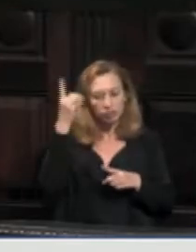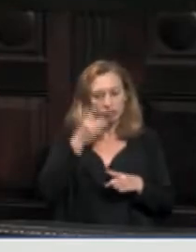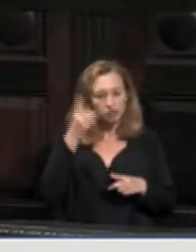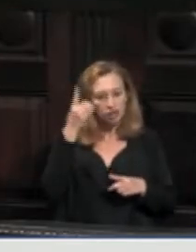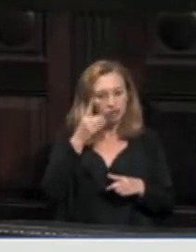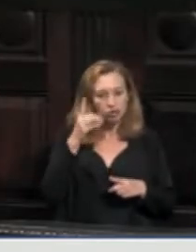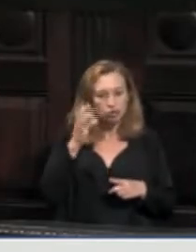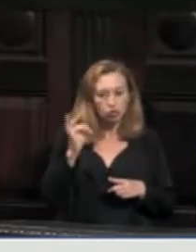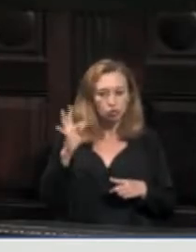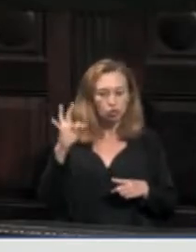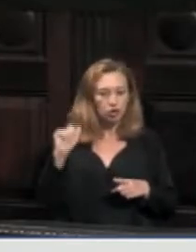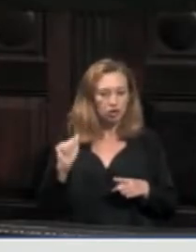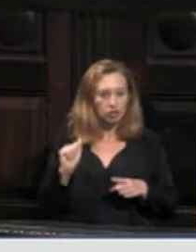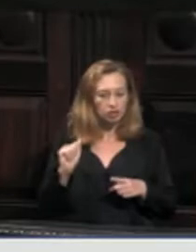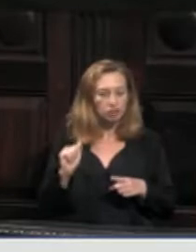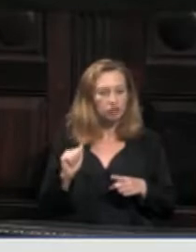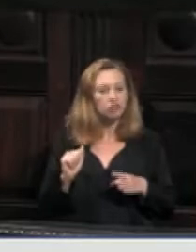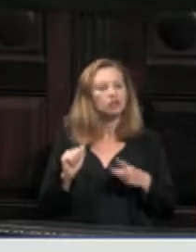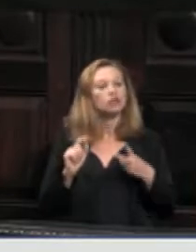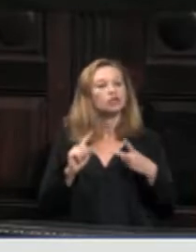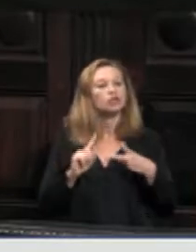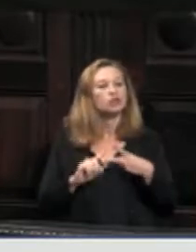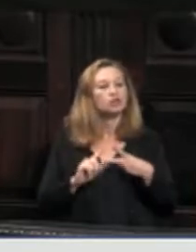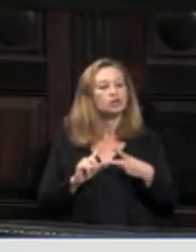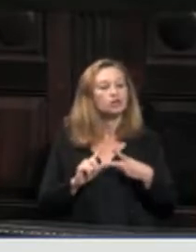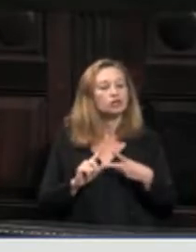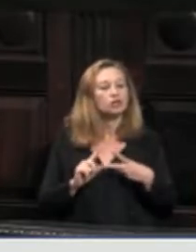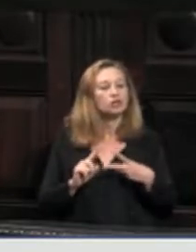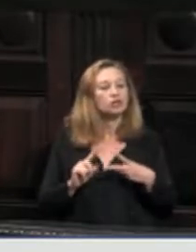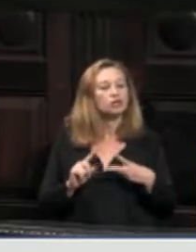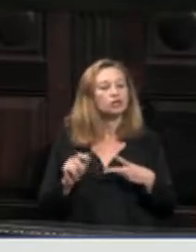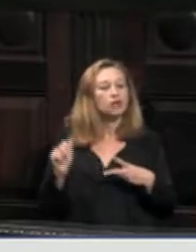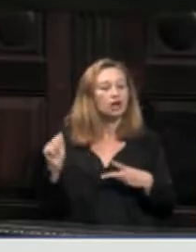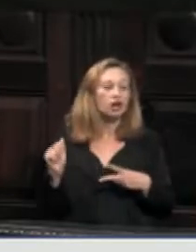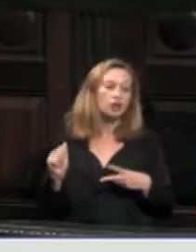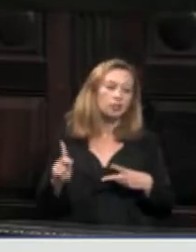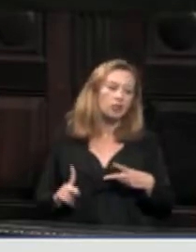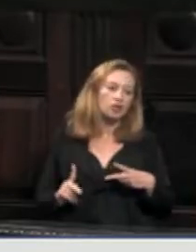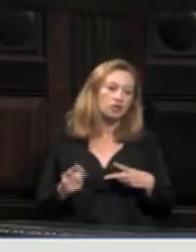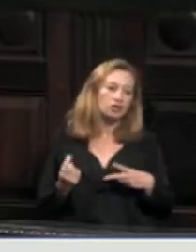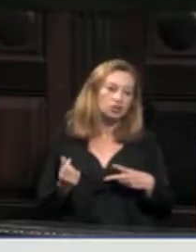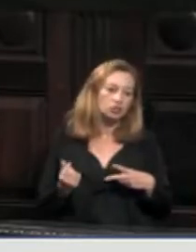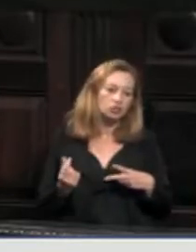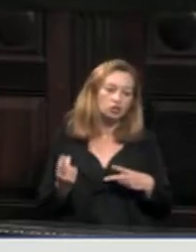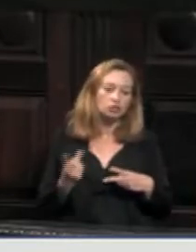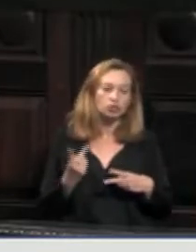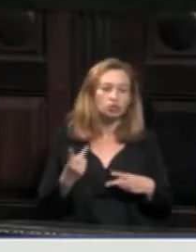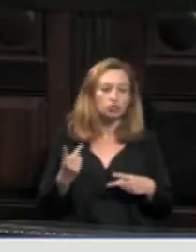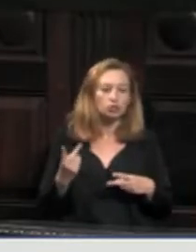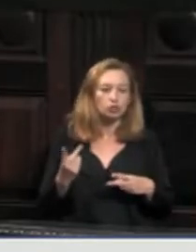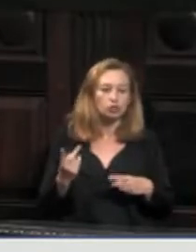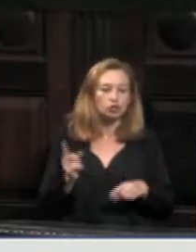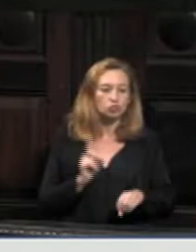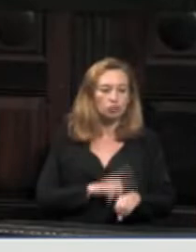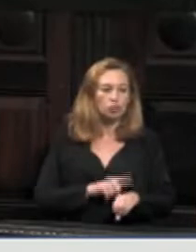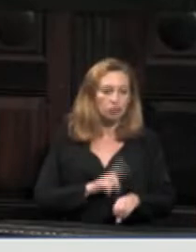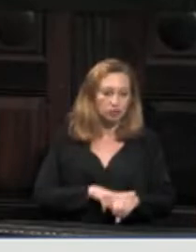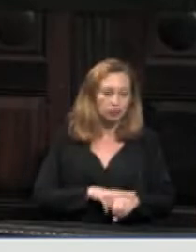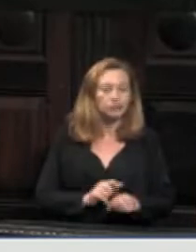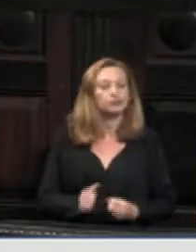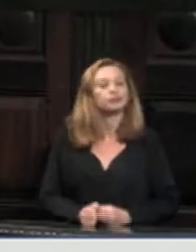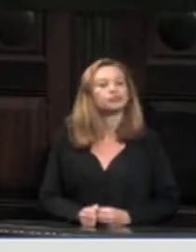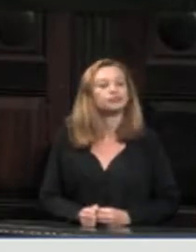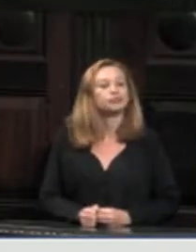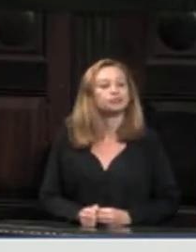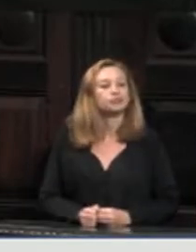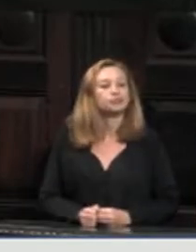Tutuca, que aprova as contas dos dois períodos,